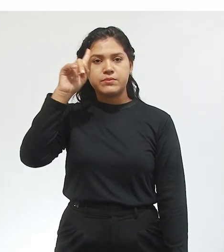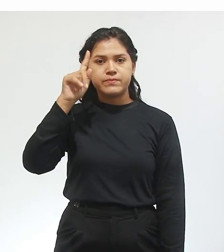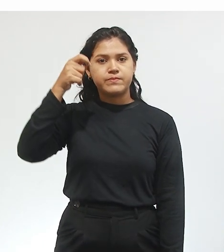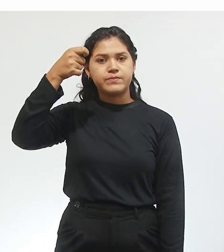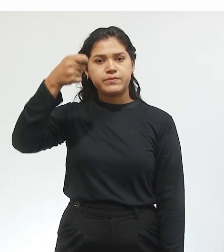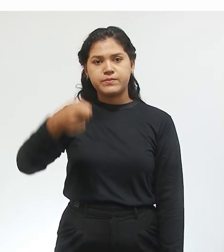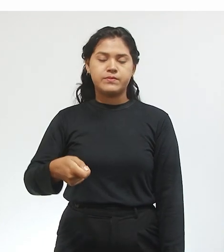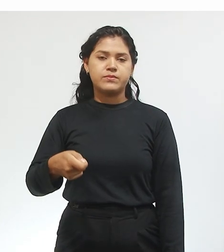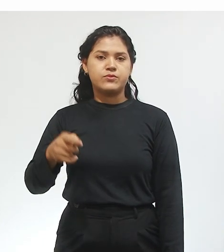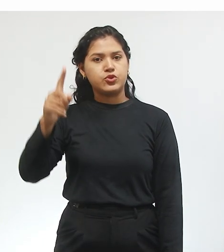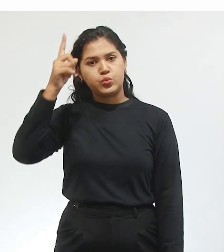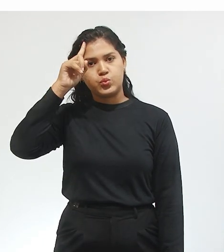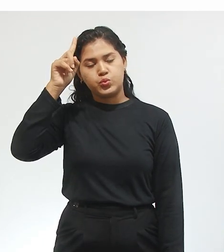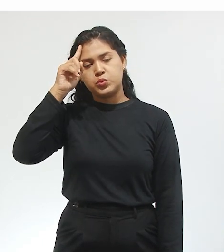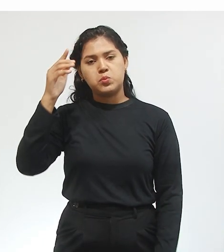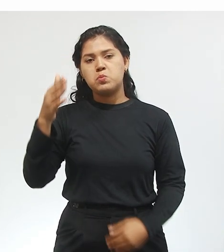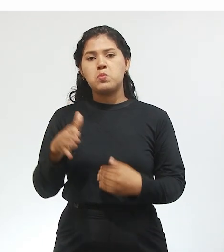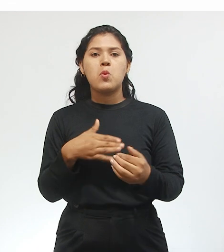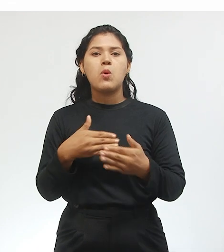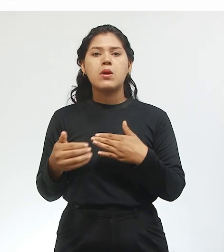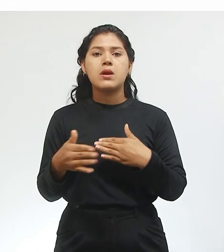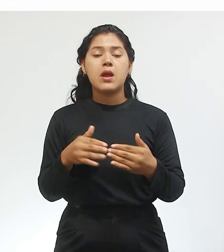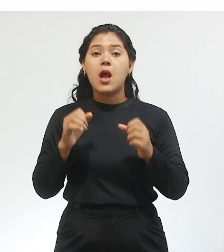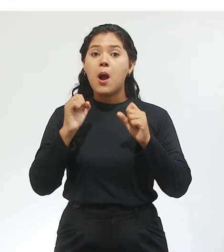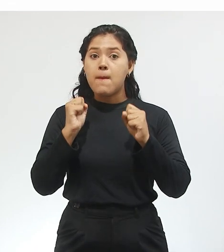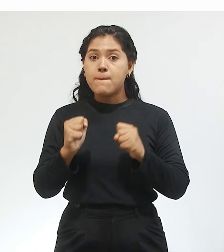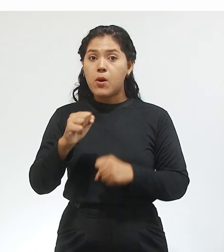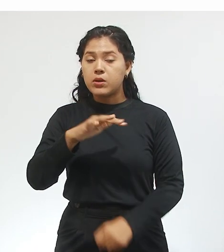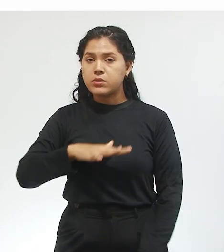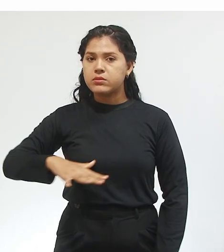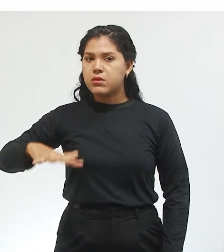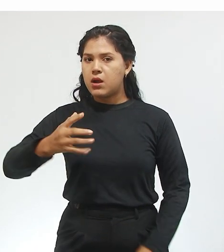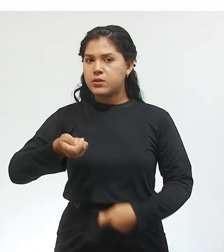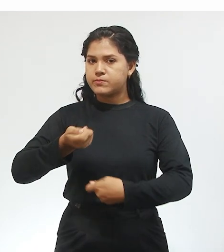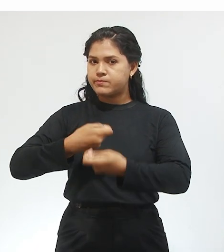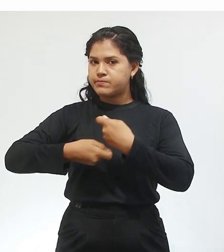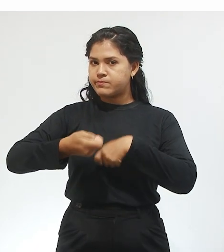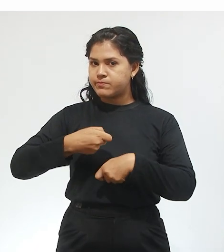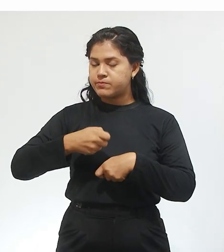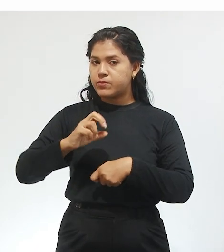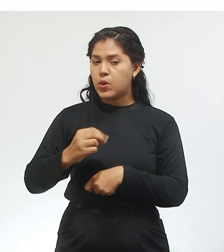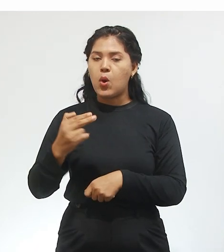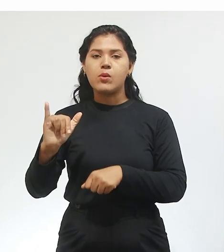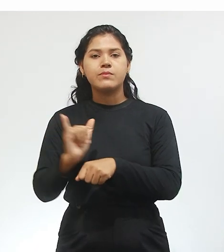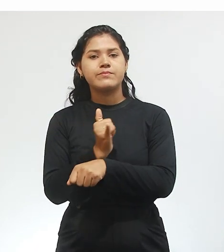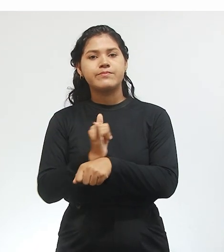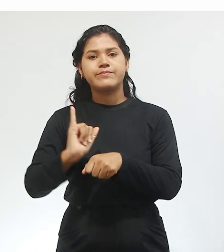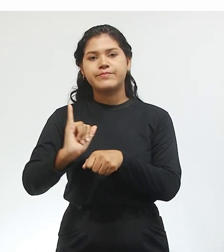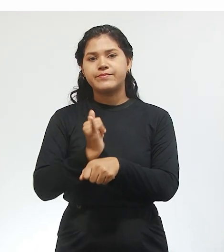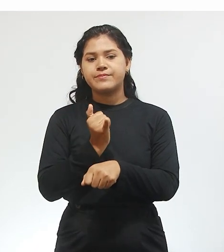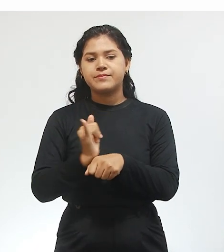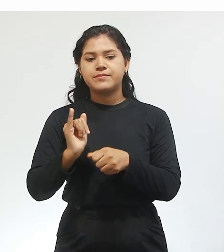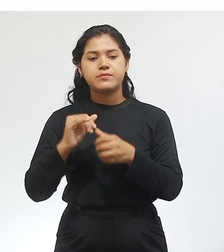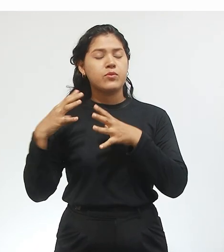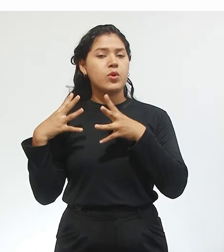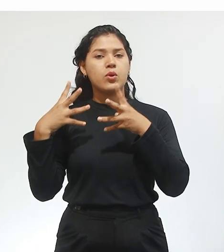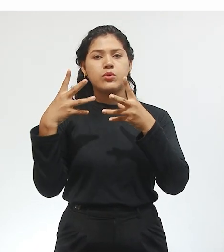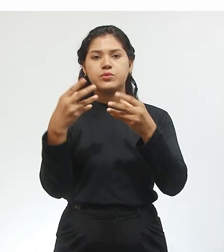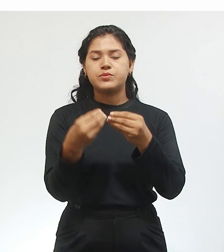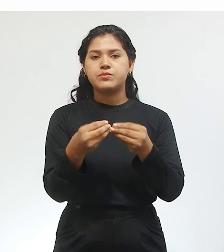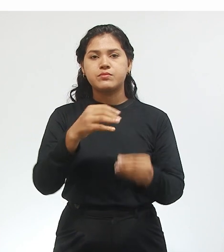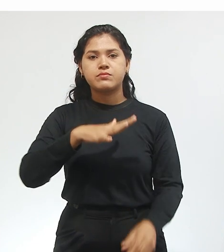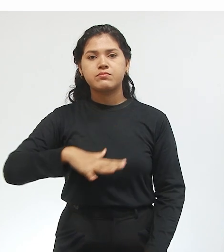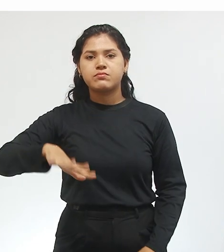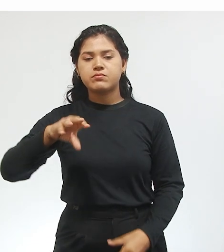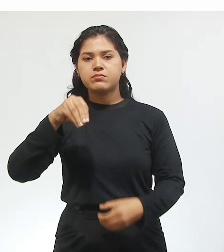que podem estar na esfera operacional quanto na estratégica. Ou seja, toda a parte interna, poderia